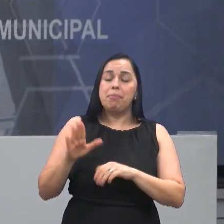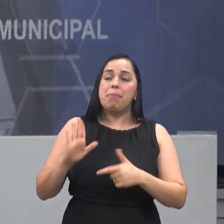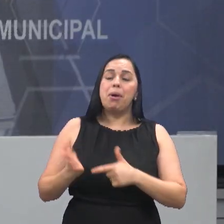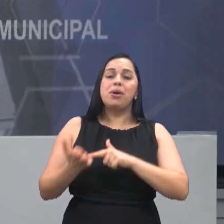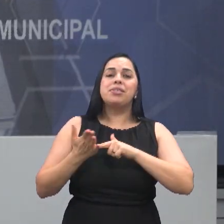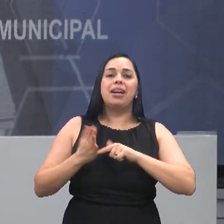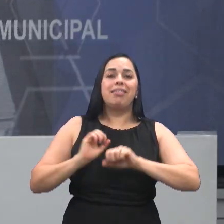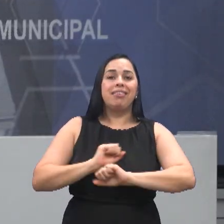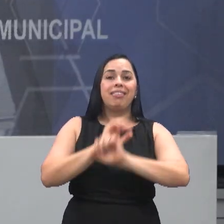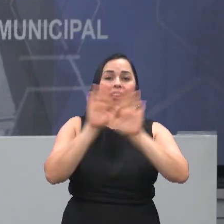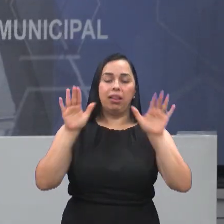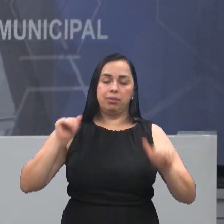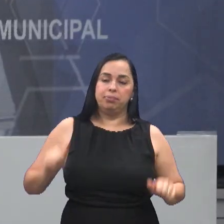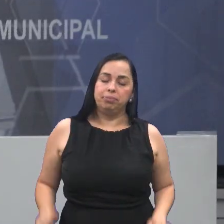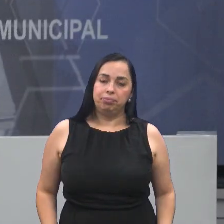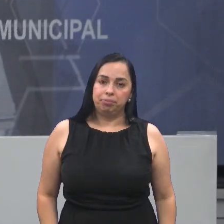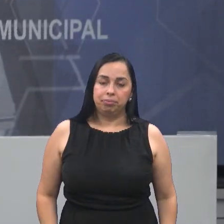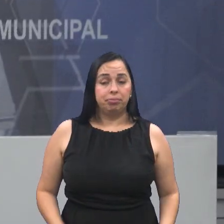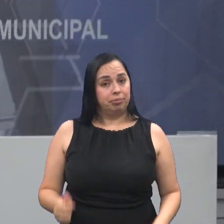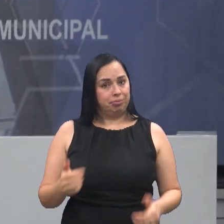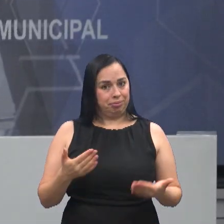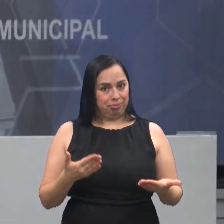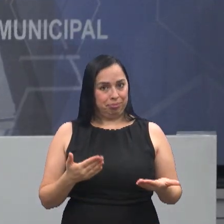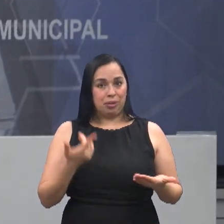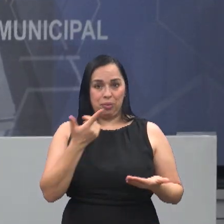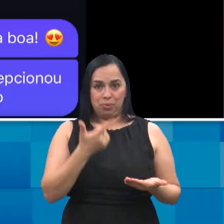por fim, pode passar para a próxima?